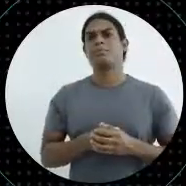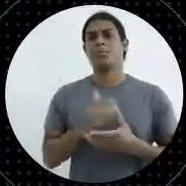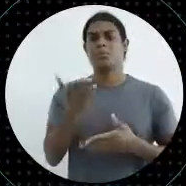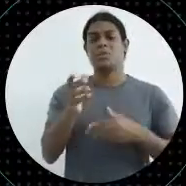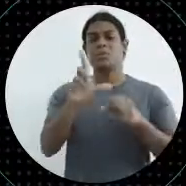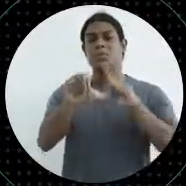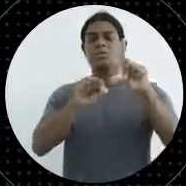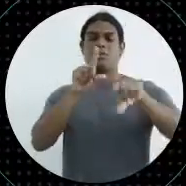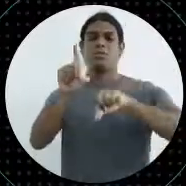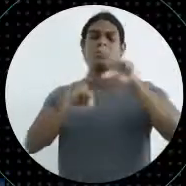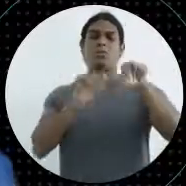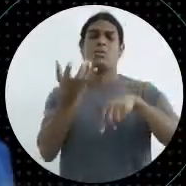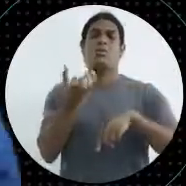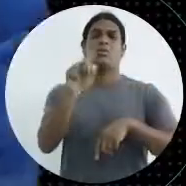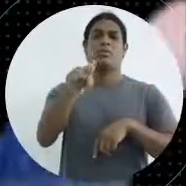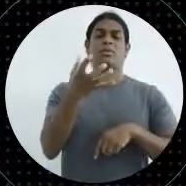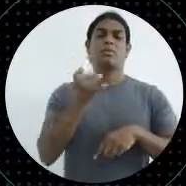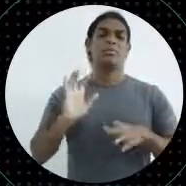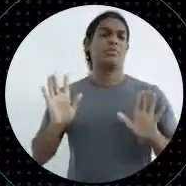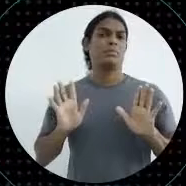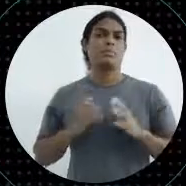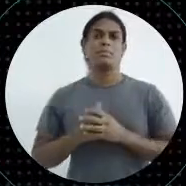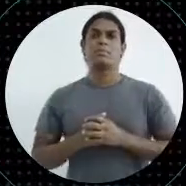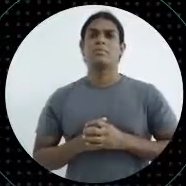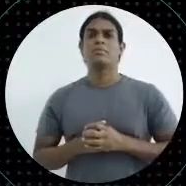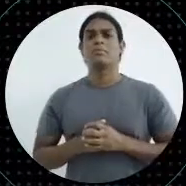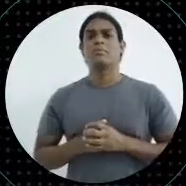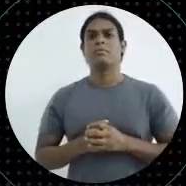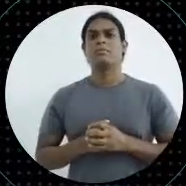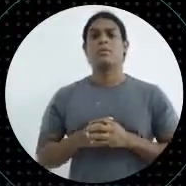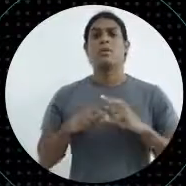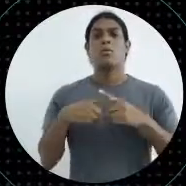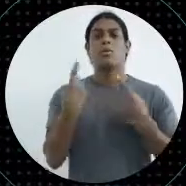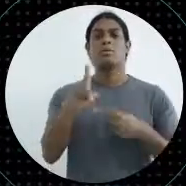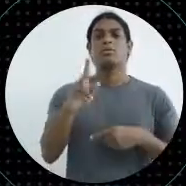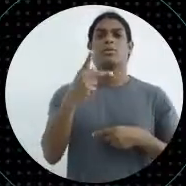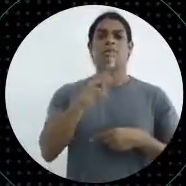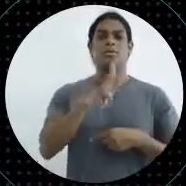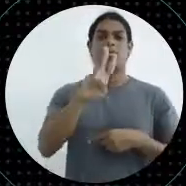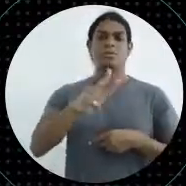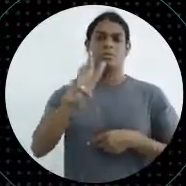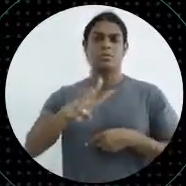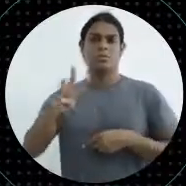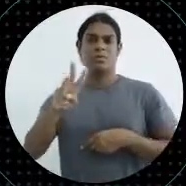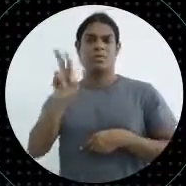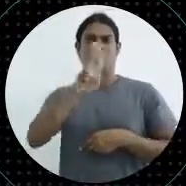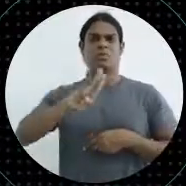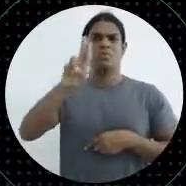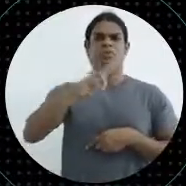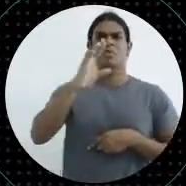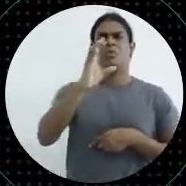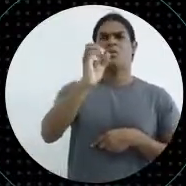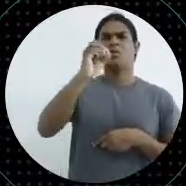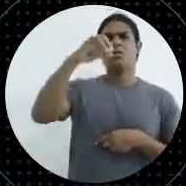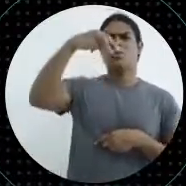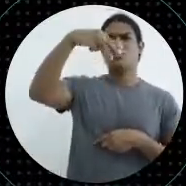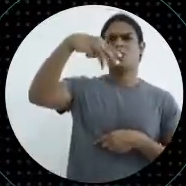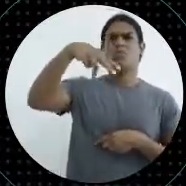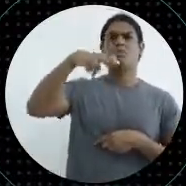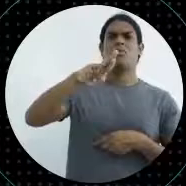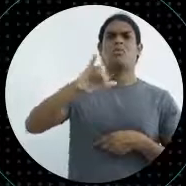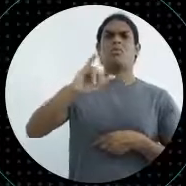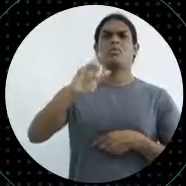aí qual que você vai querer usar. Mas quando você for disponibilizar seu site, utilize a versão comprimida. Uma vez que você baixa seu